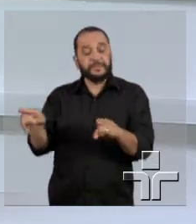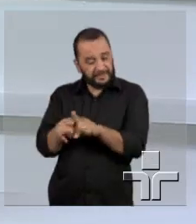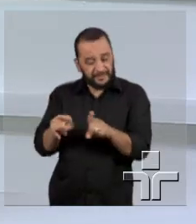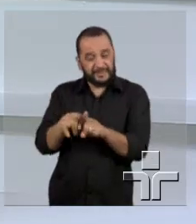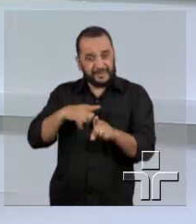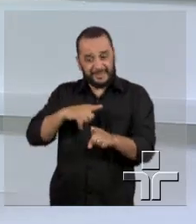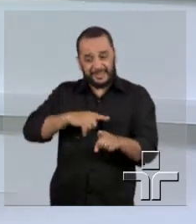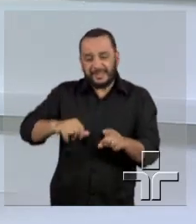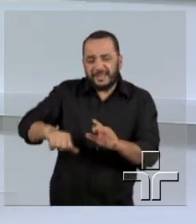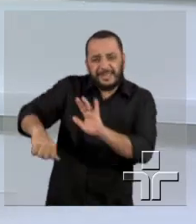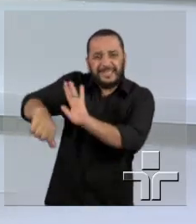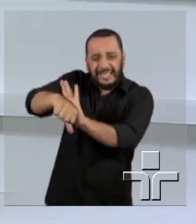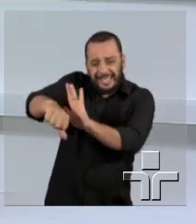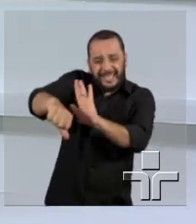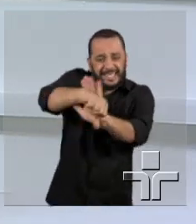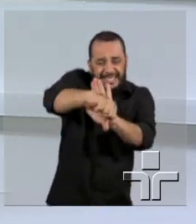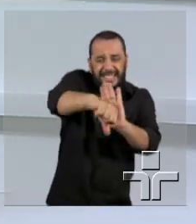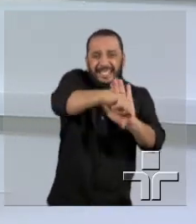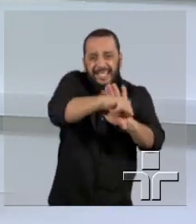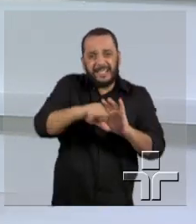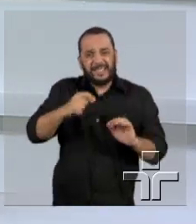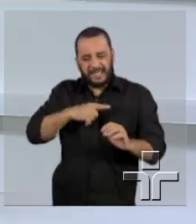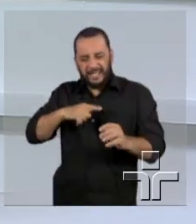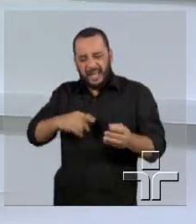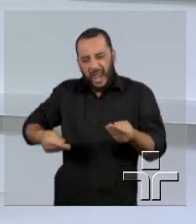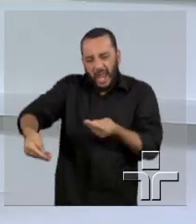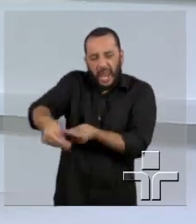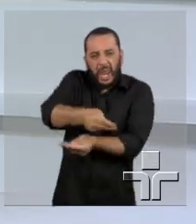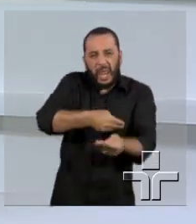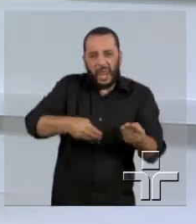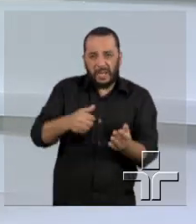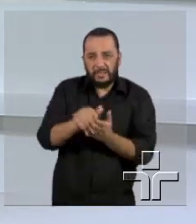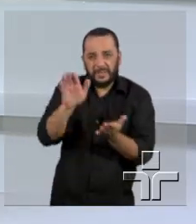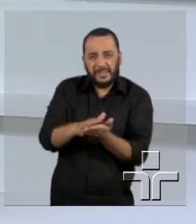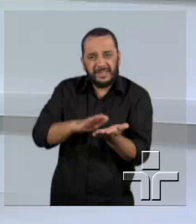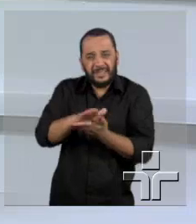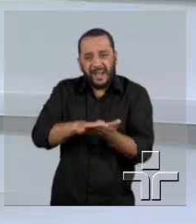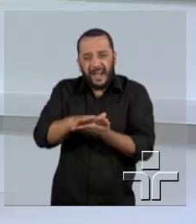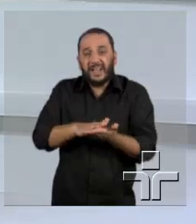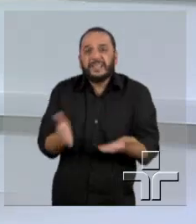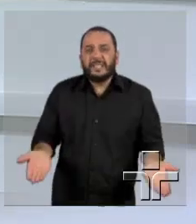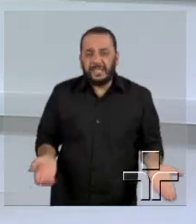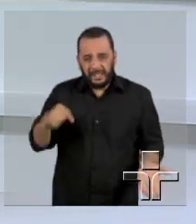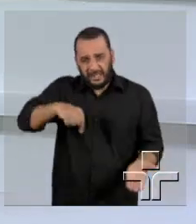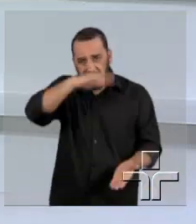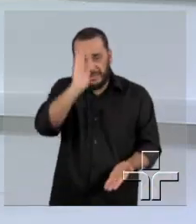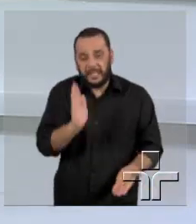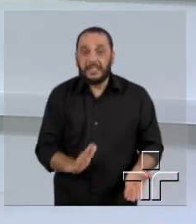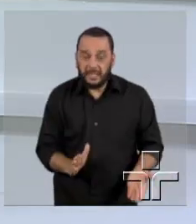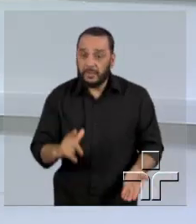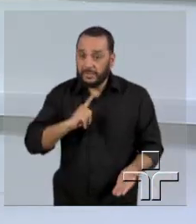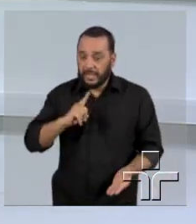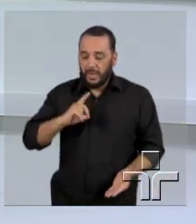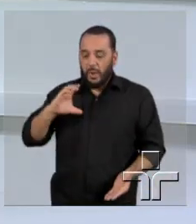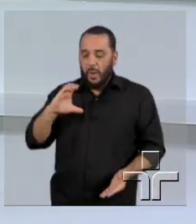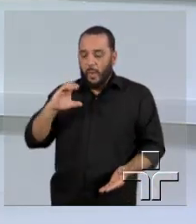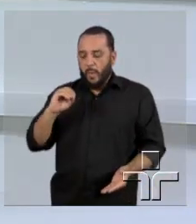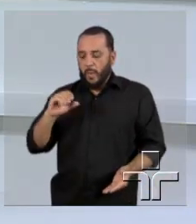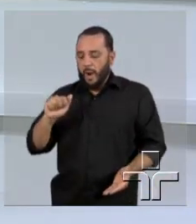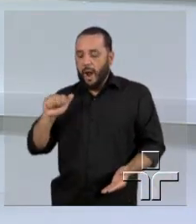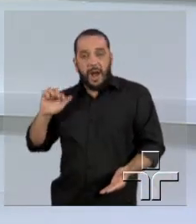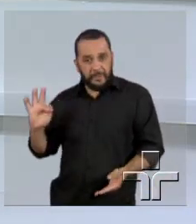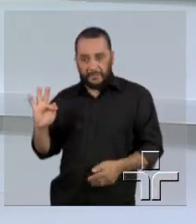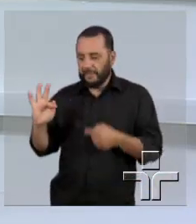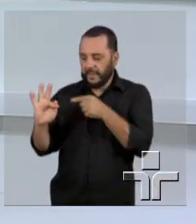dos países onde os índices de impunidade são dos maiores do mundo, das maiores democracias, sendo que o COAF, como uma